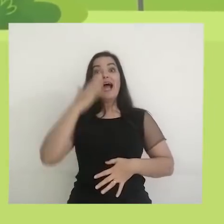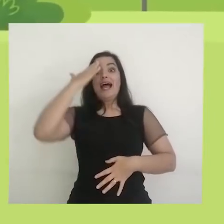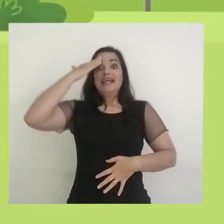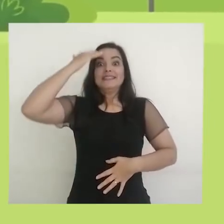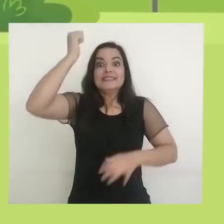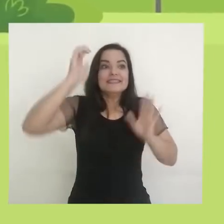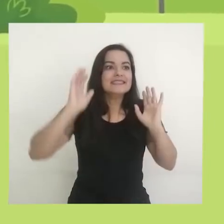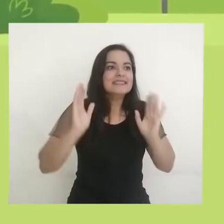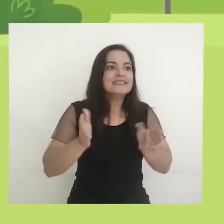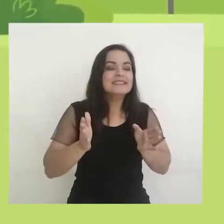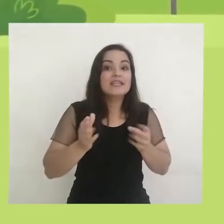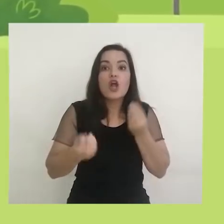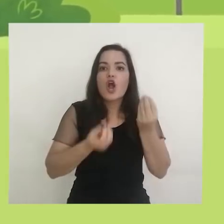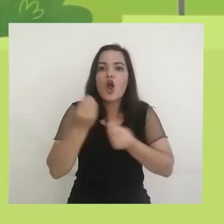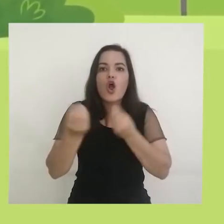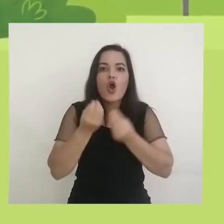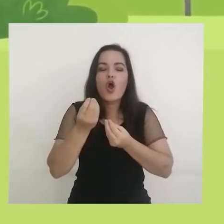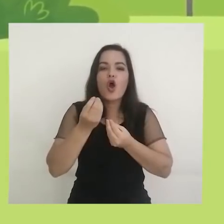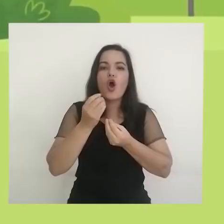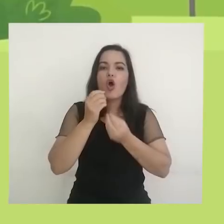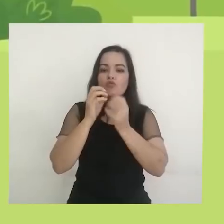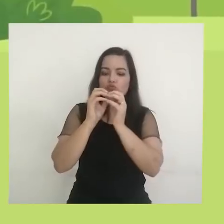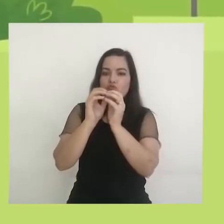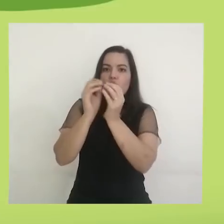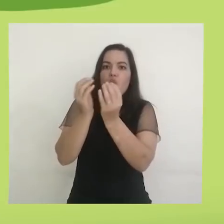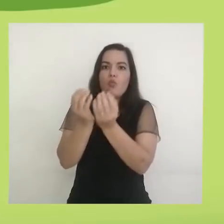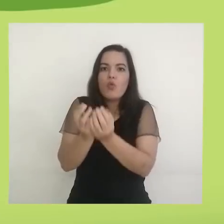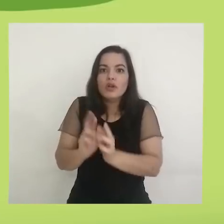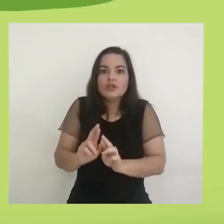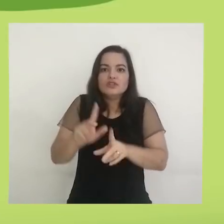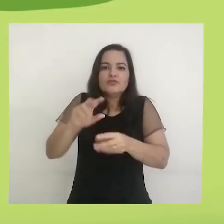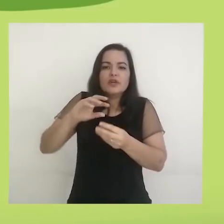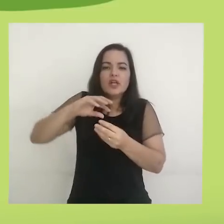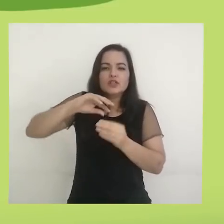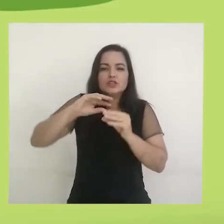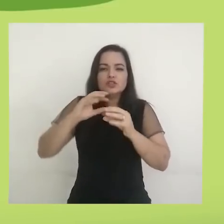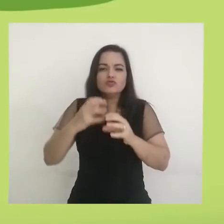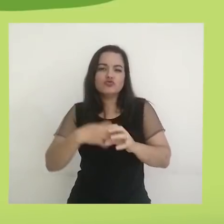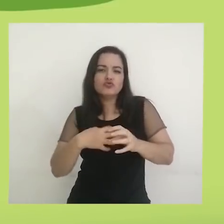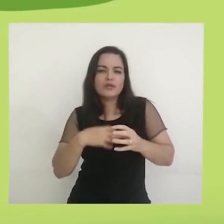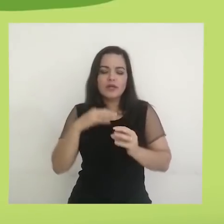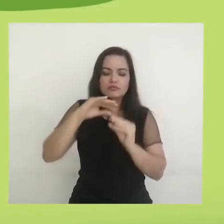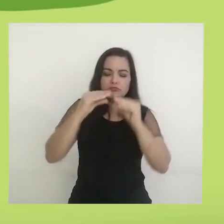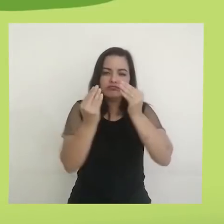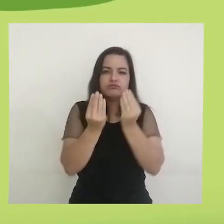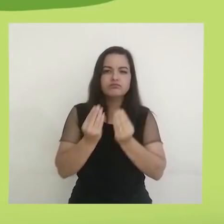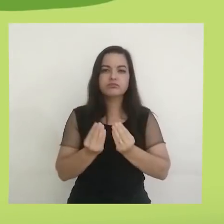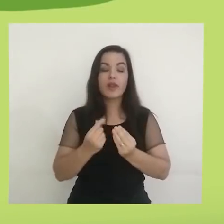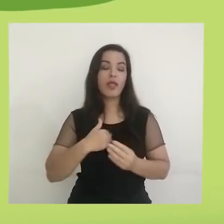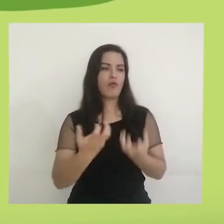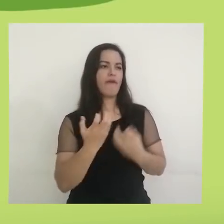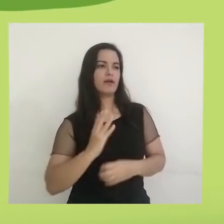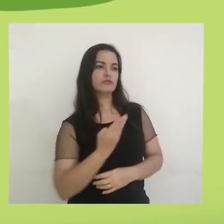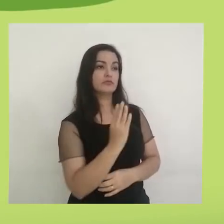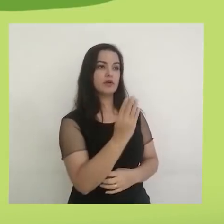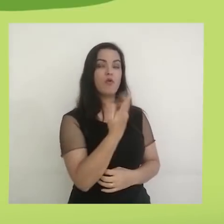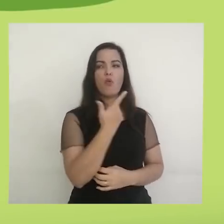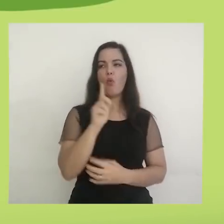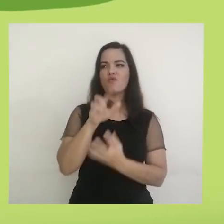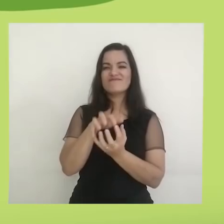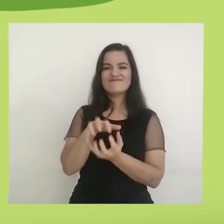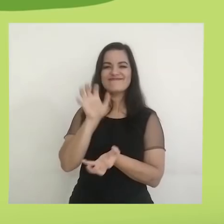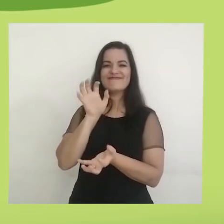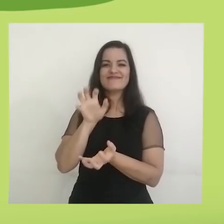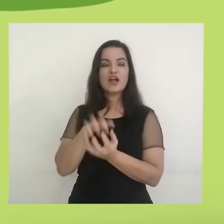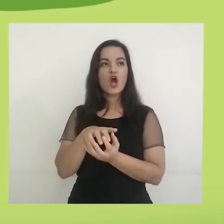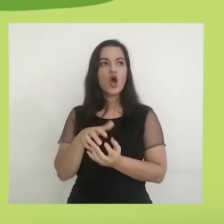Já sei como fazer bolhas de outros formatos. Eu quero fazer uma de tubarão, outra de dragão